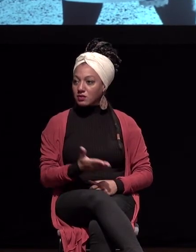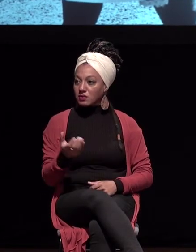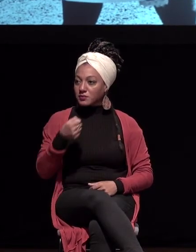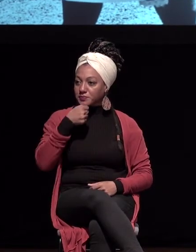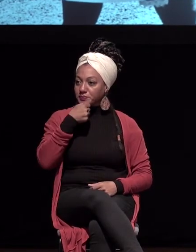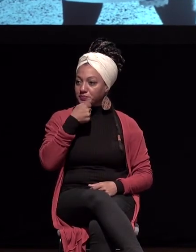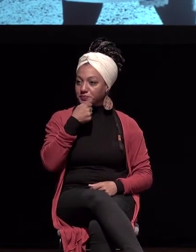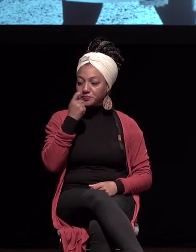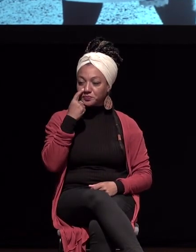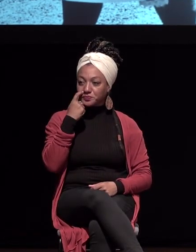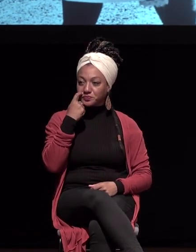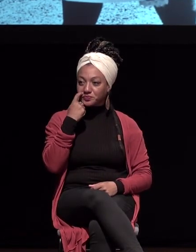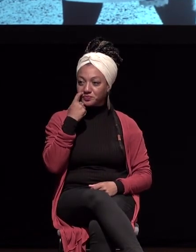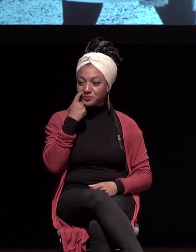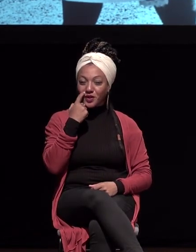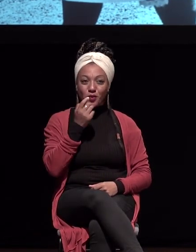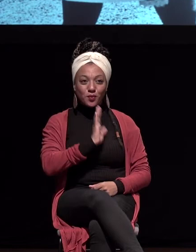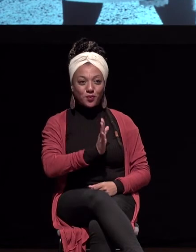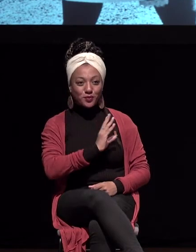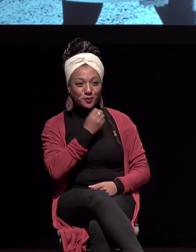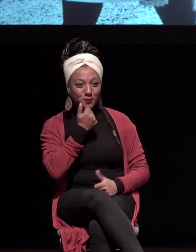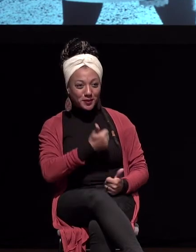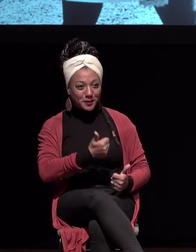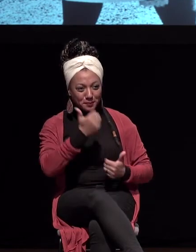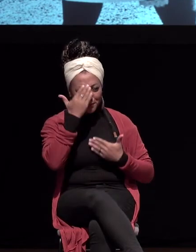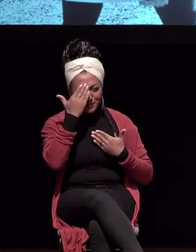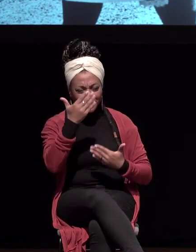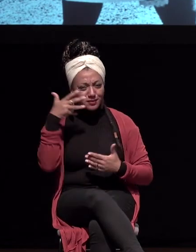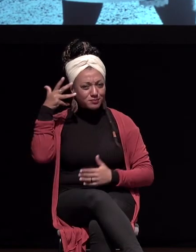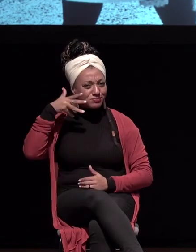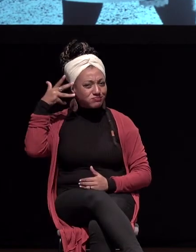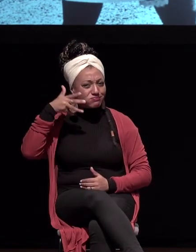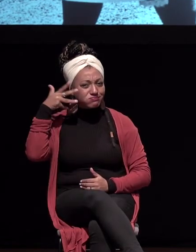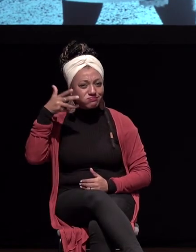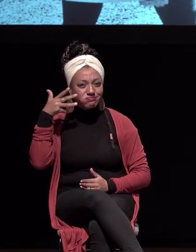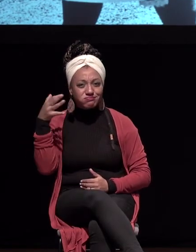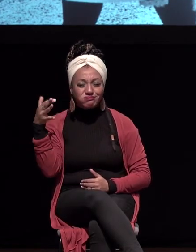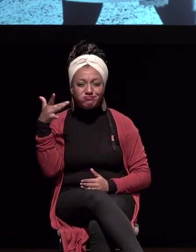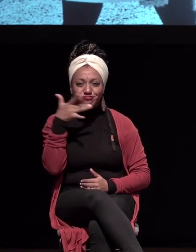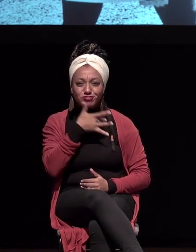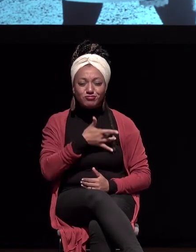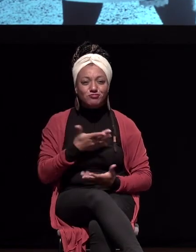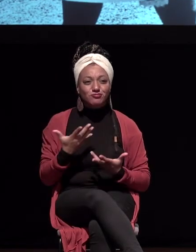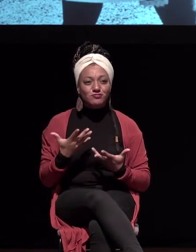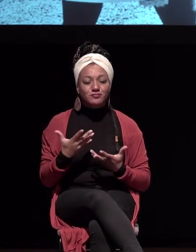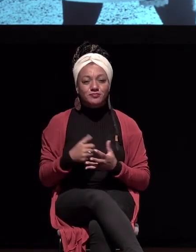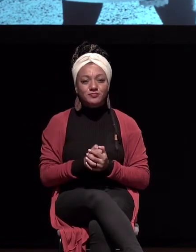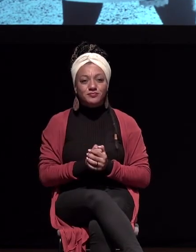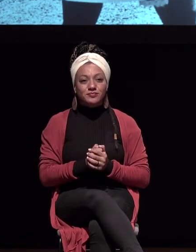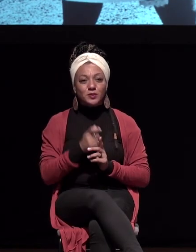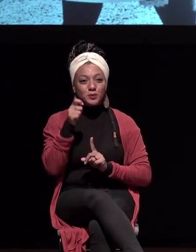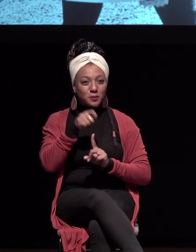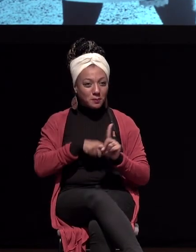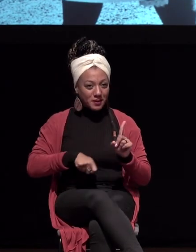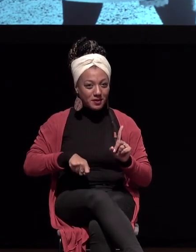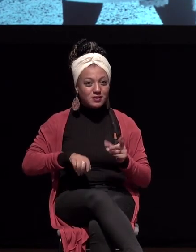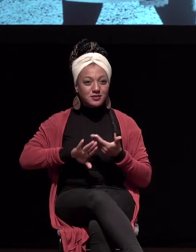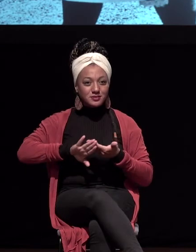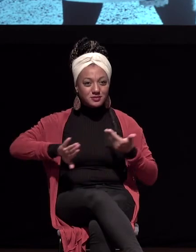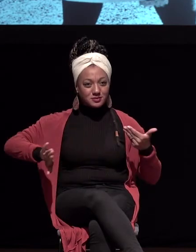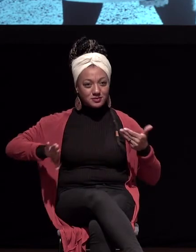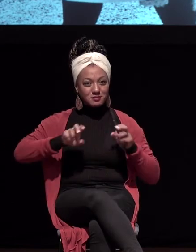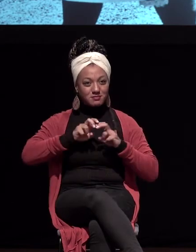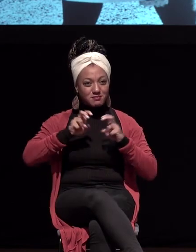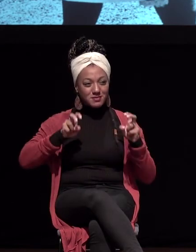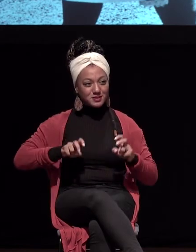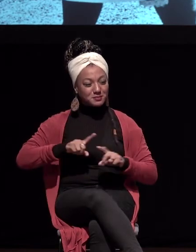Pode? Oi, tudo bem? Obrigado pela sua fala, foi muito, muito bom te ouvir. Faz um mês já que eu não trabalho no MASP, mas te